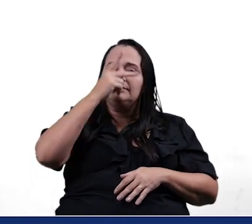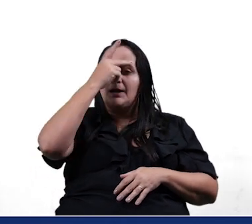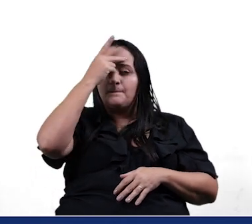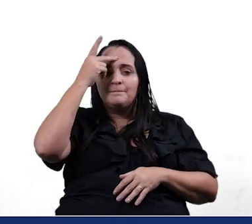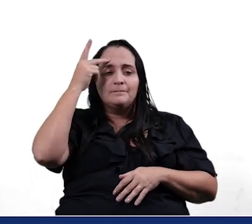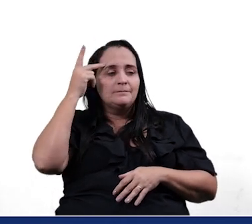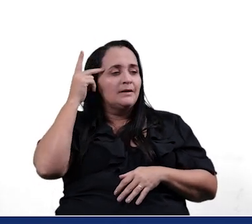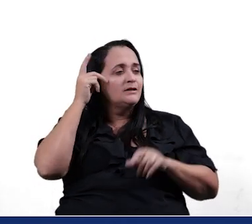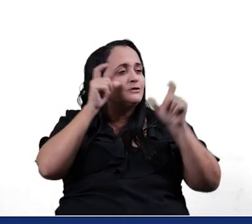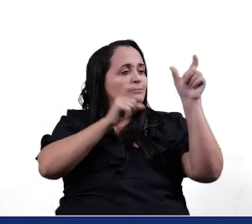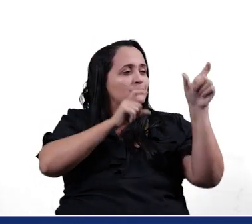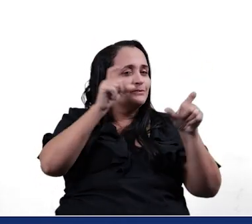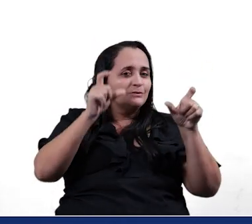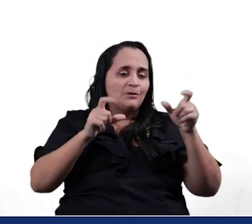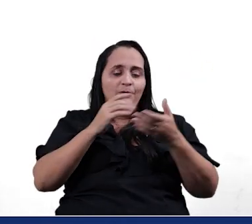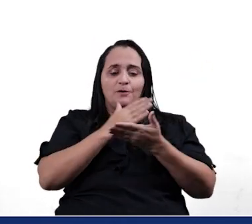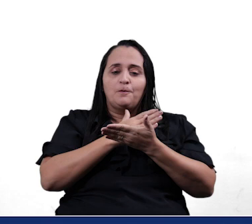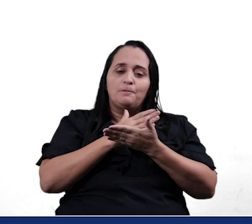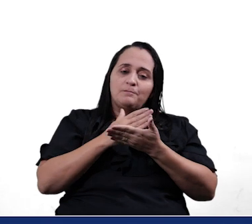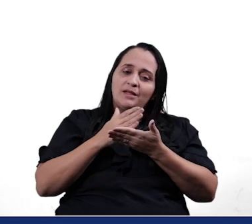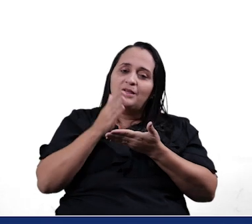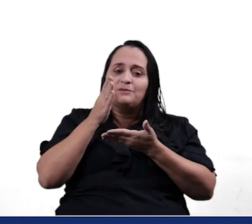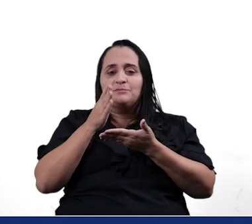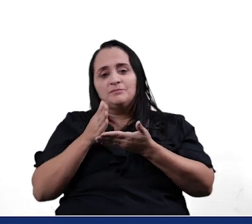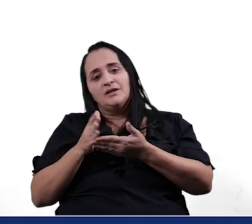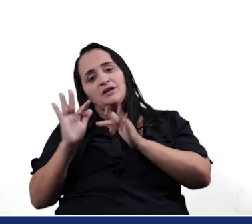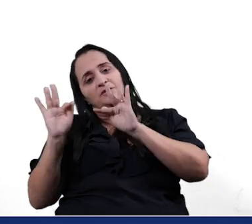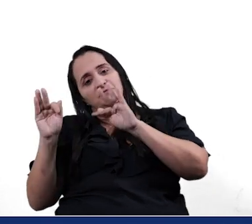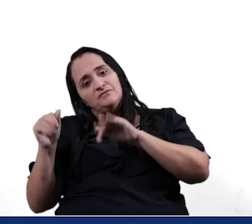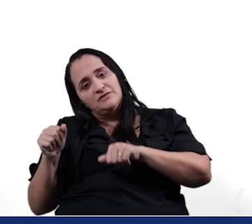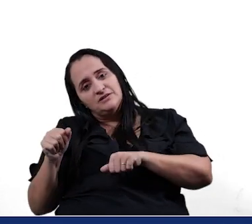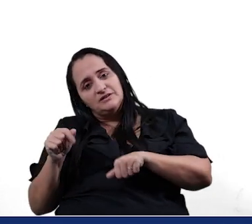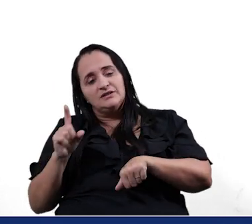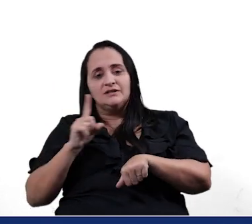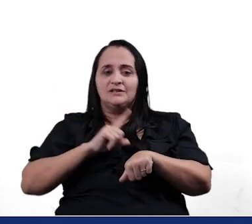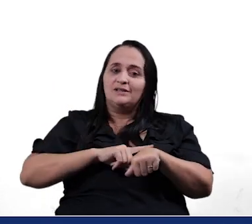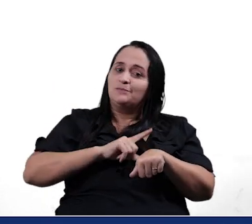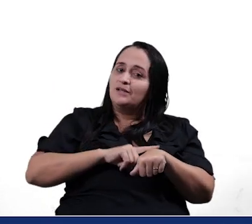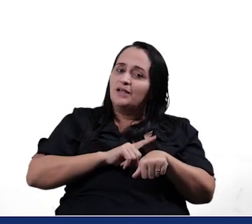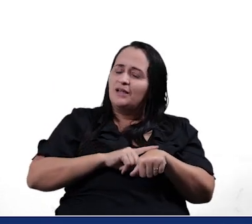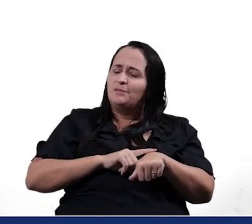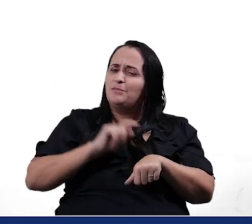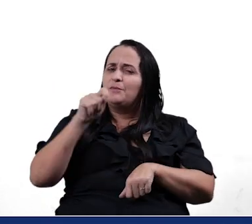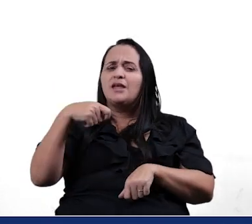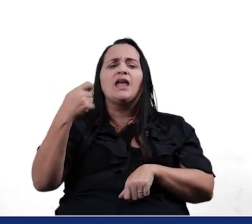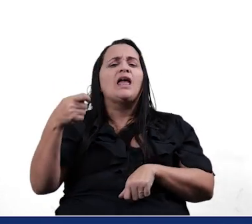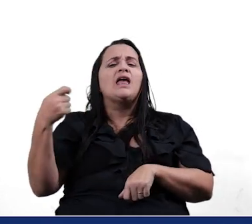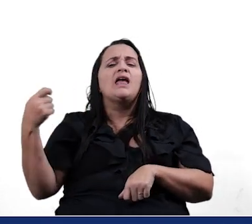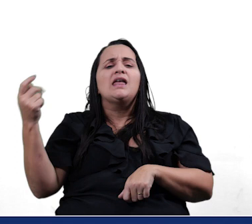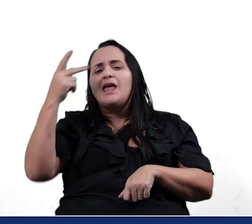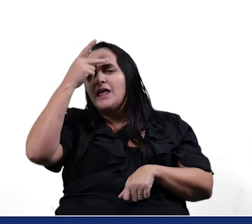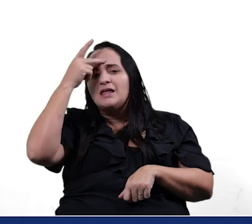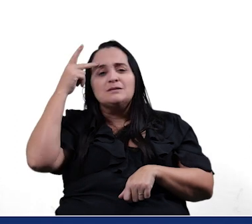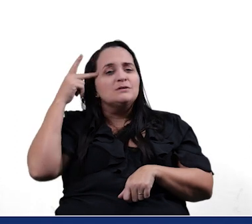personagens, tem começo, meio, fim, não é verdade? Tem um tempo. Quais são os personagens dessa história?